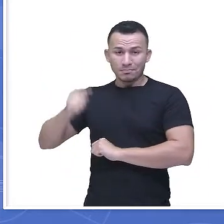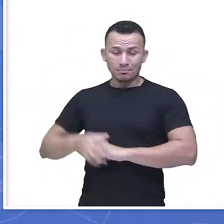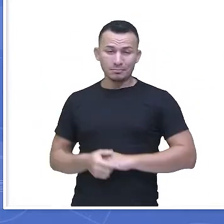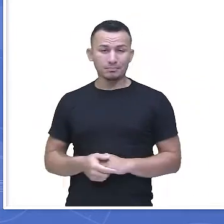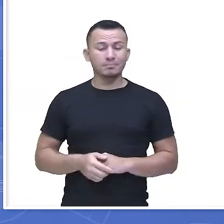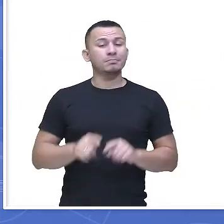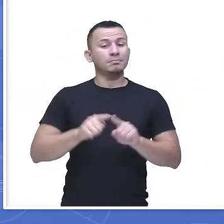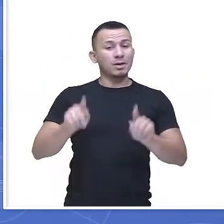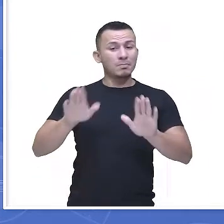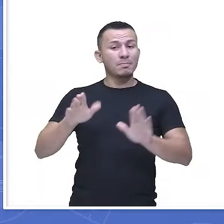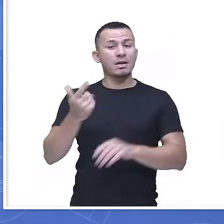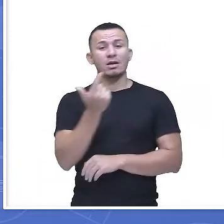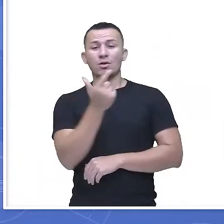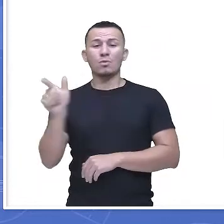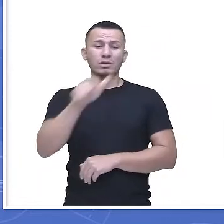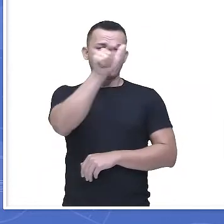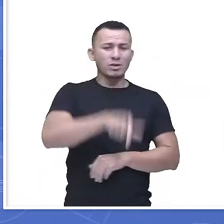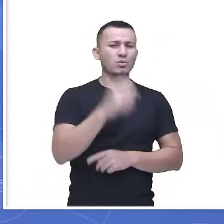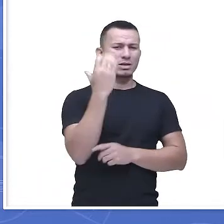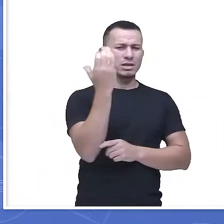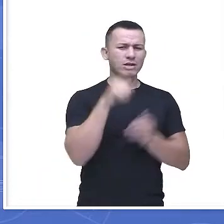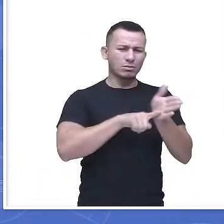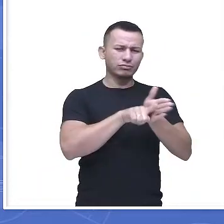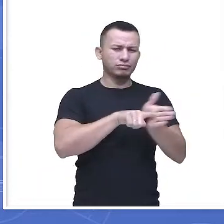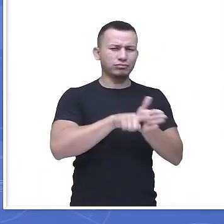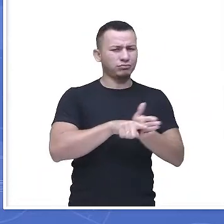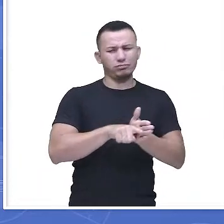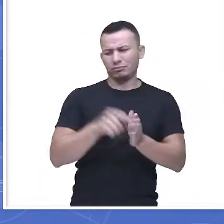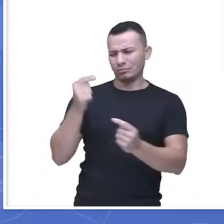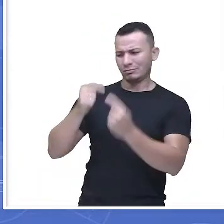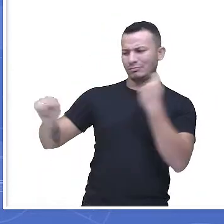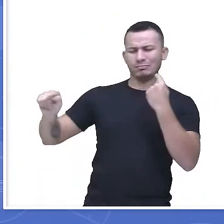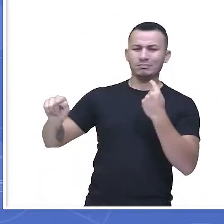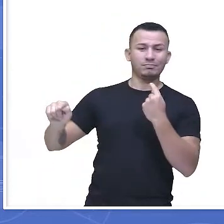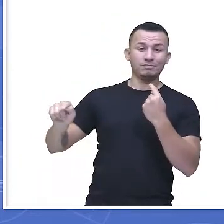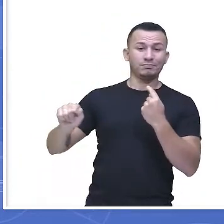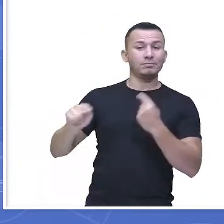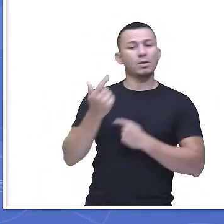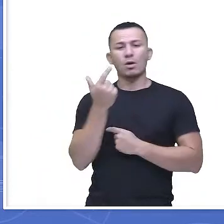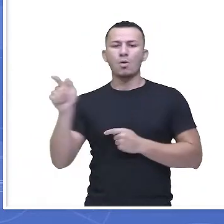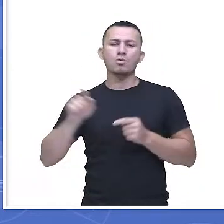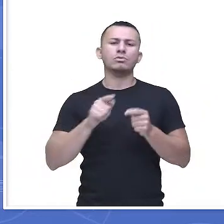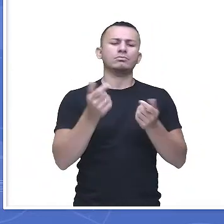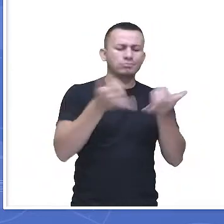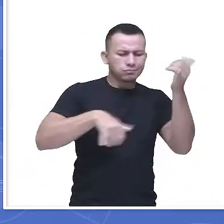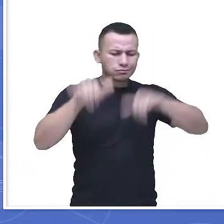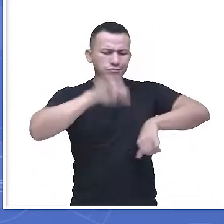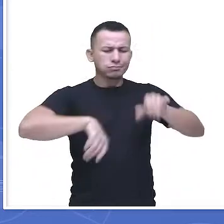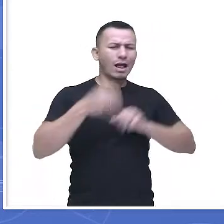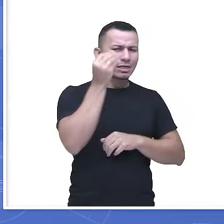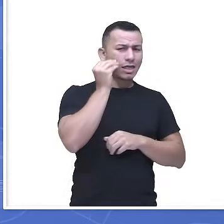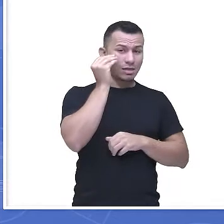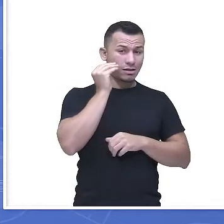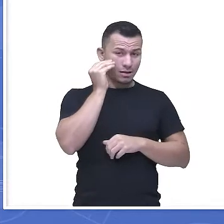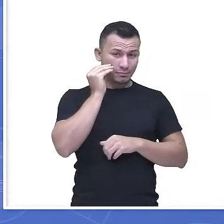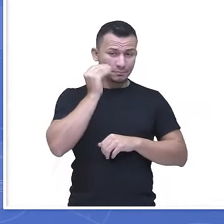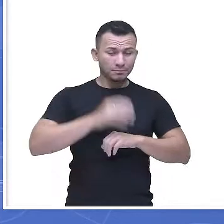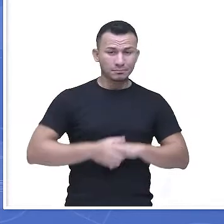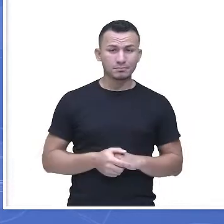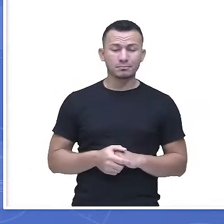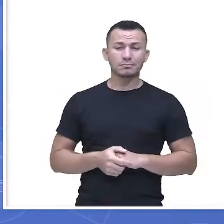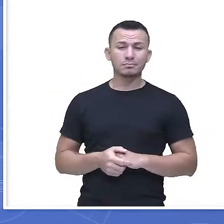lógico que outros cientistas se manifestaram e disseram, não pode ser assim. Vamos realizar experimentos. Então, você teve experimentos